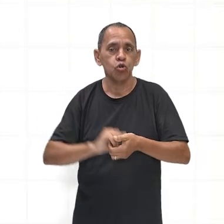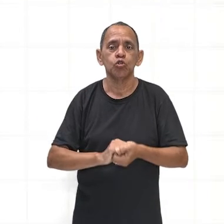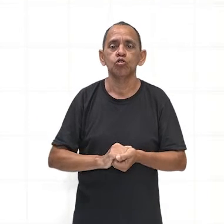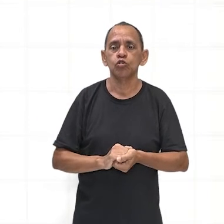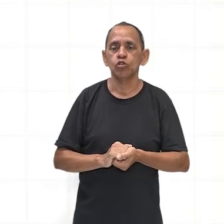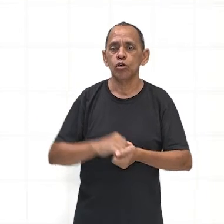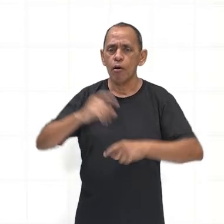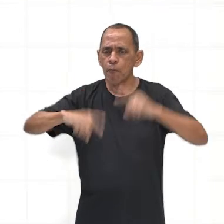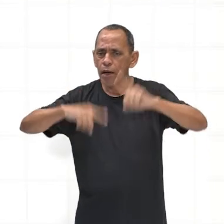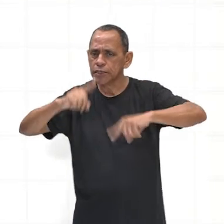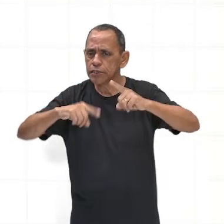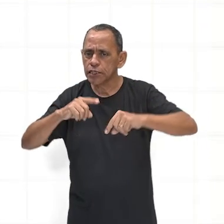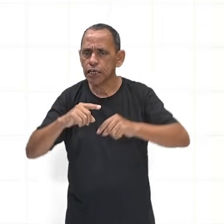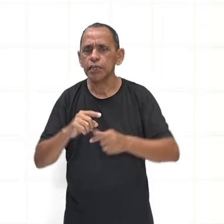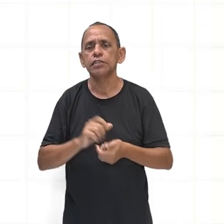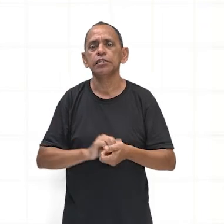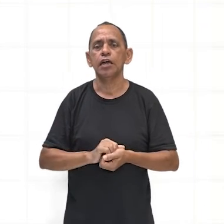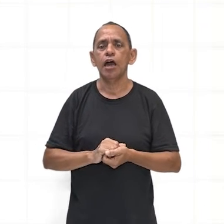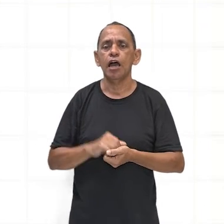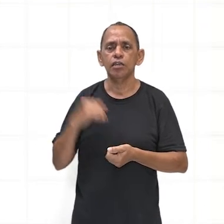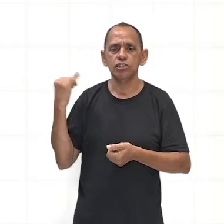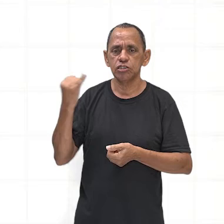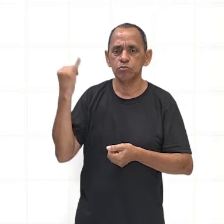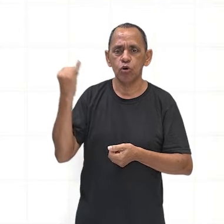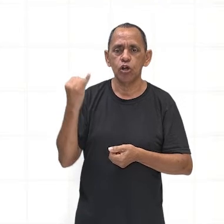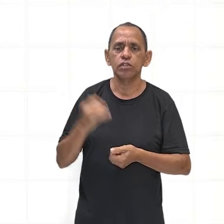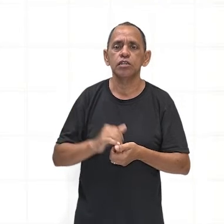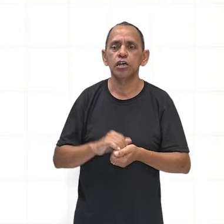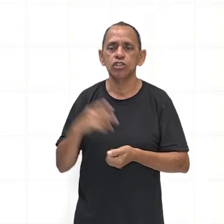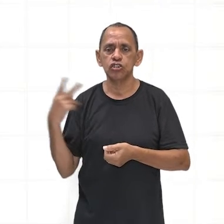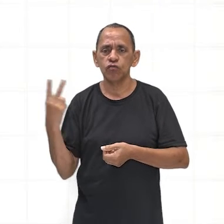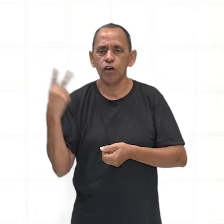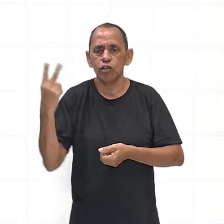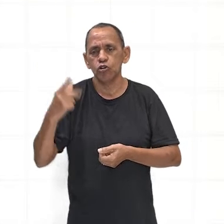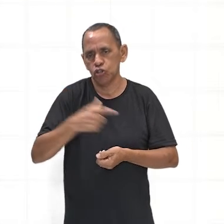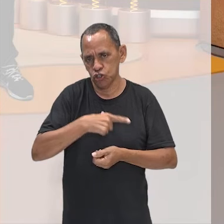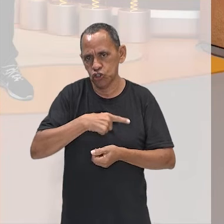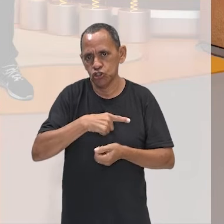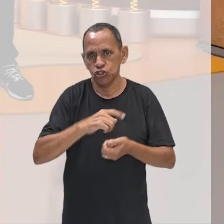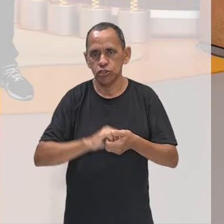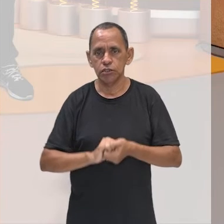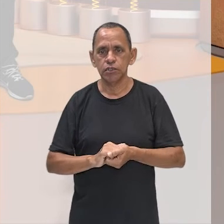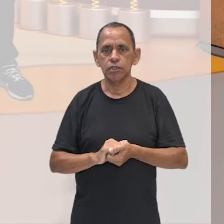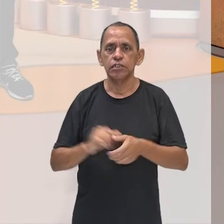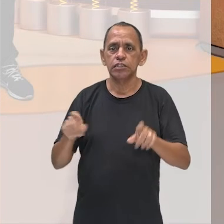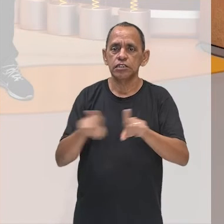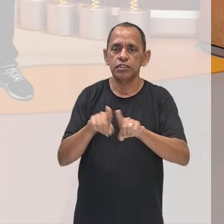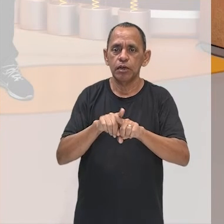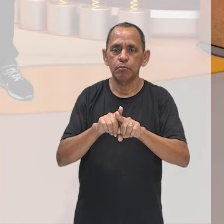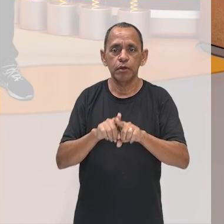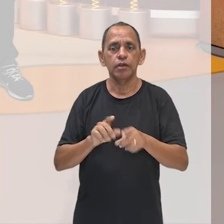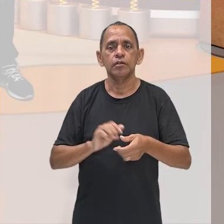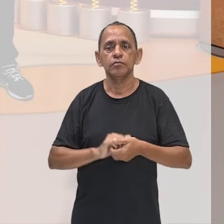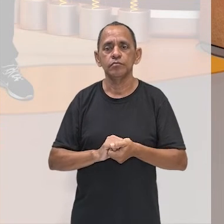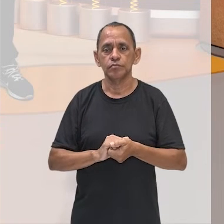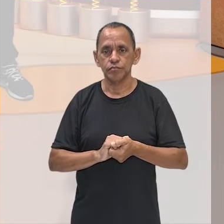mesmo oferecendo escravos para rituais de sacrifícios. Então, olha só, os